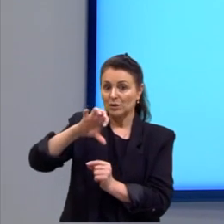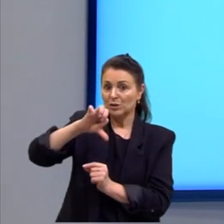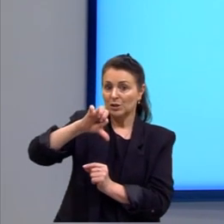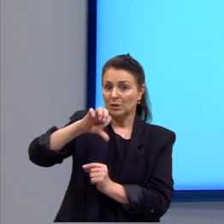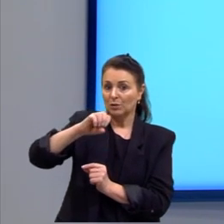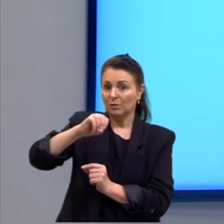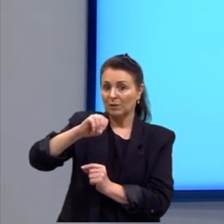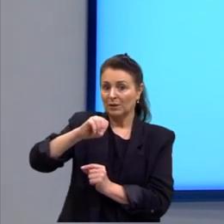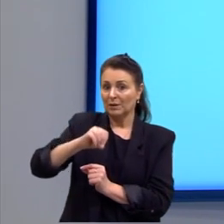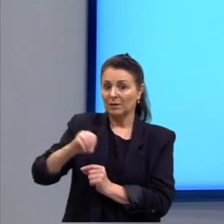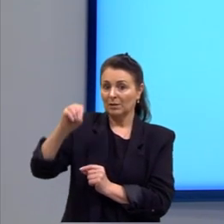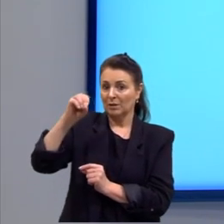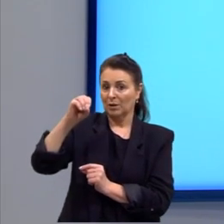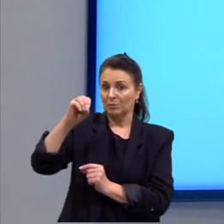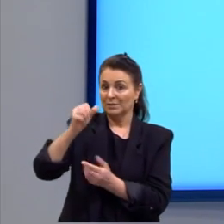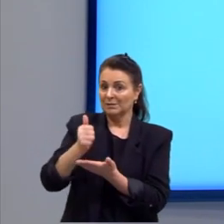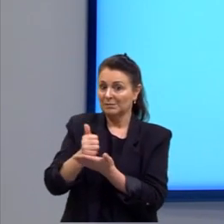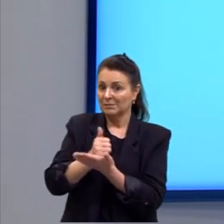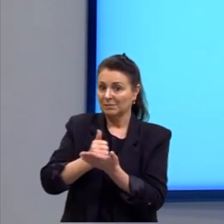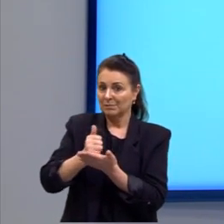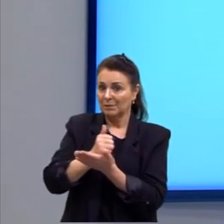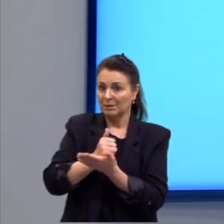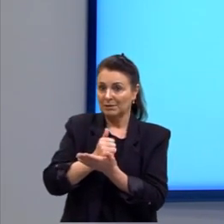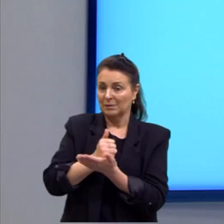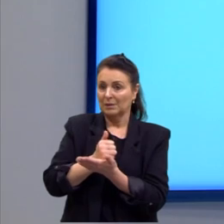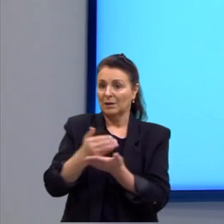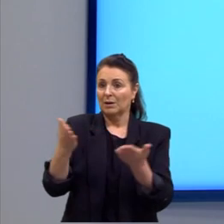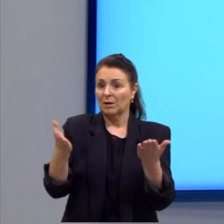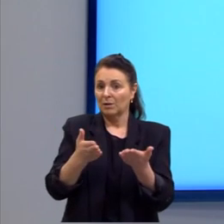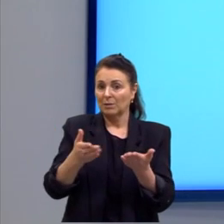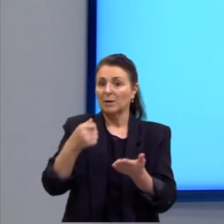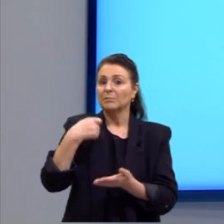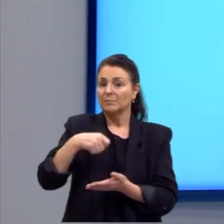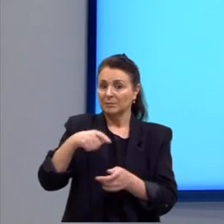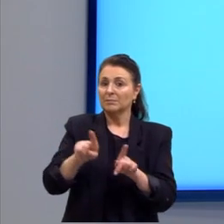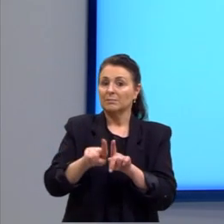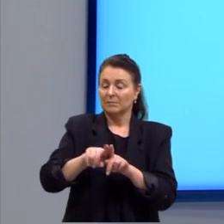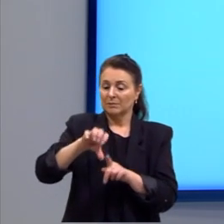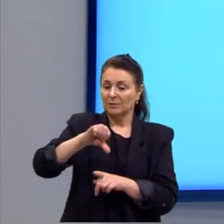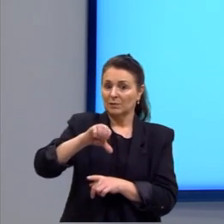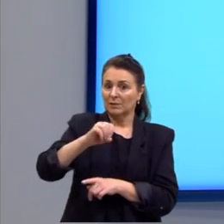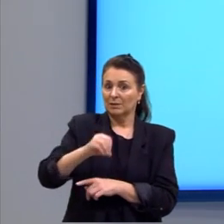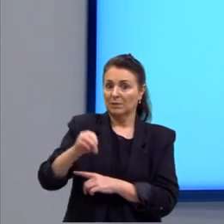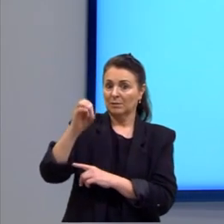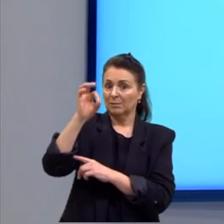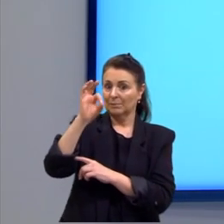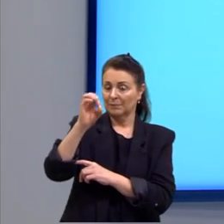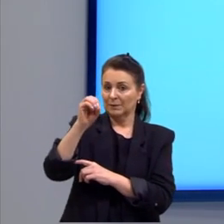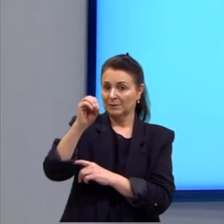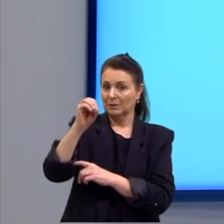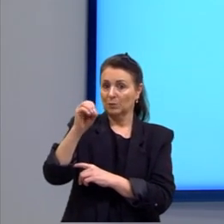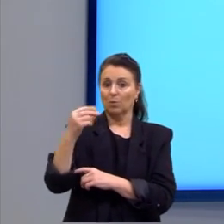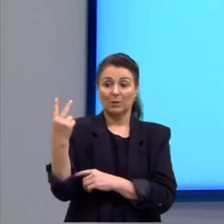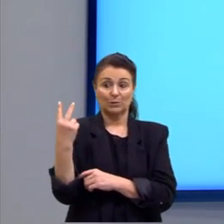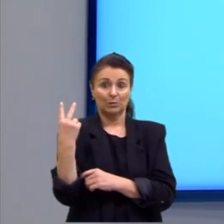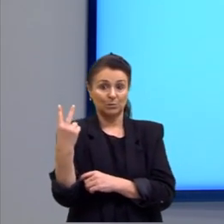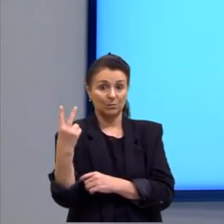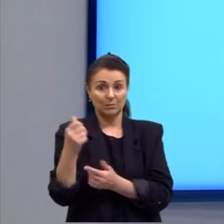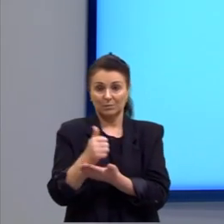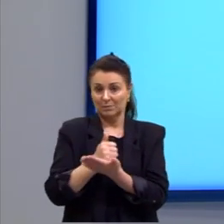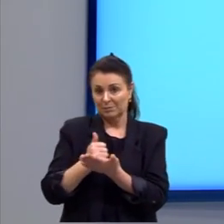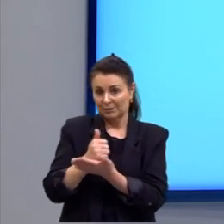90° com a base no trapézio tem que formado 90° com ambas as bases